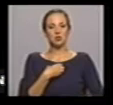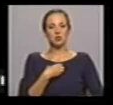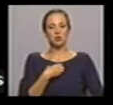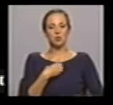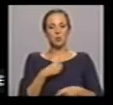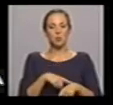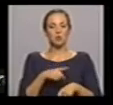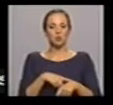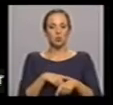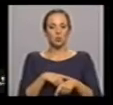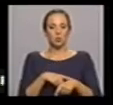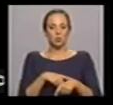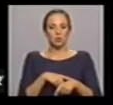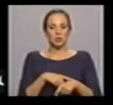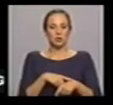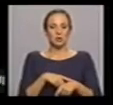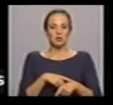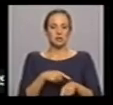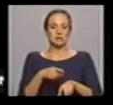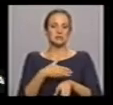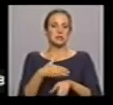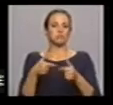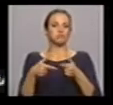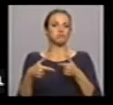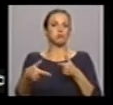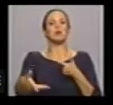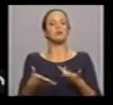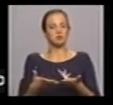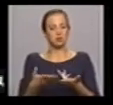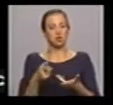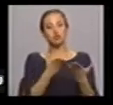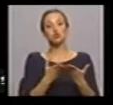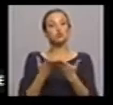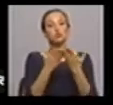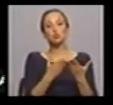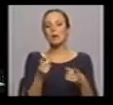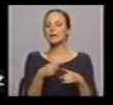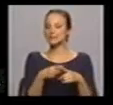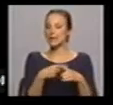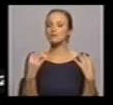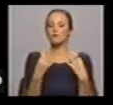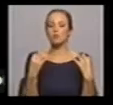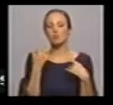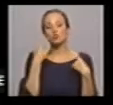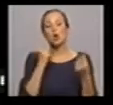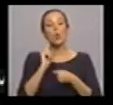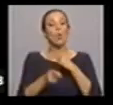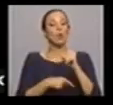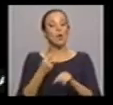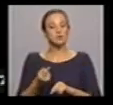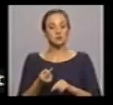orbital em séculos, digamos assim, desses cometas, mas, portanto, este estudo é particularmente interessante para nos mostrar